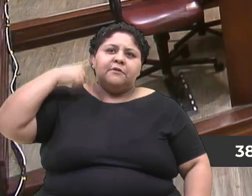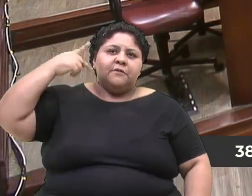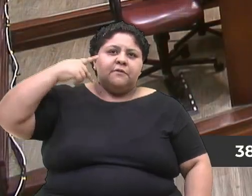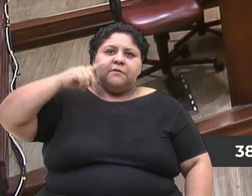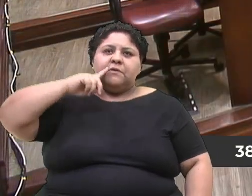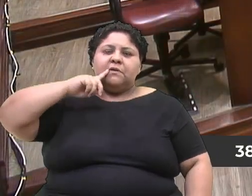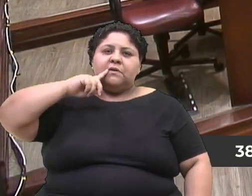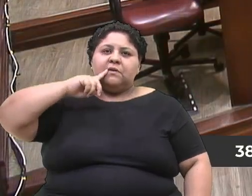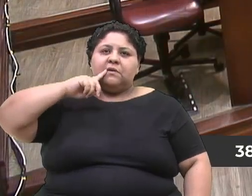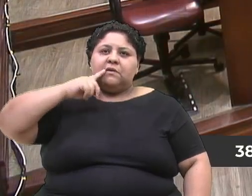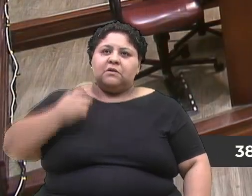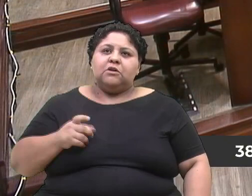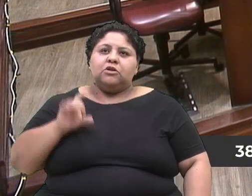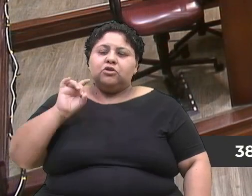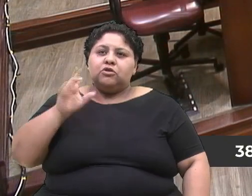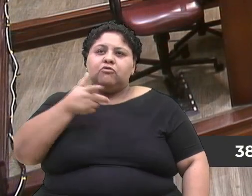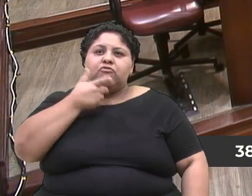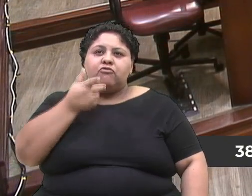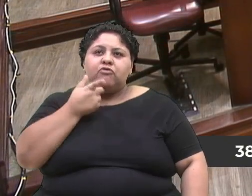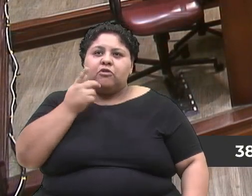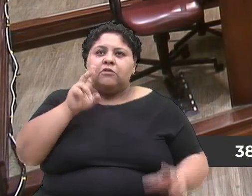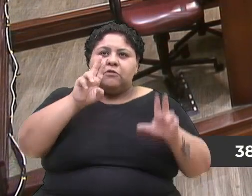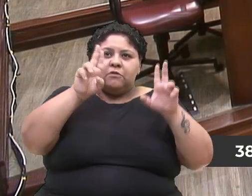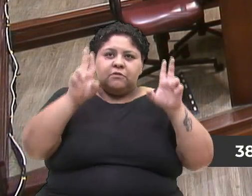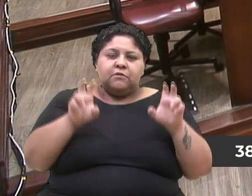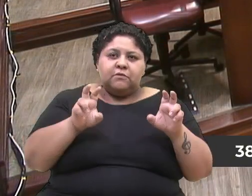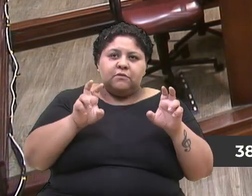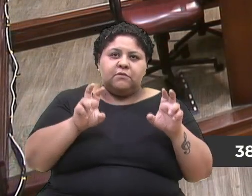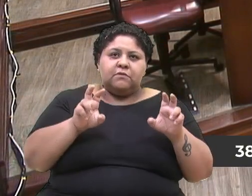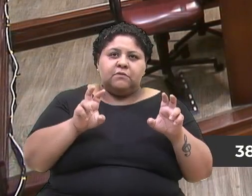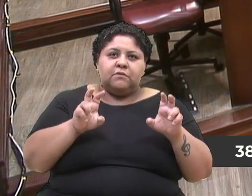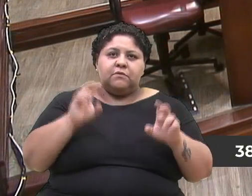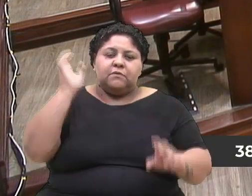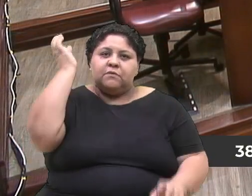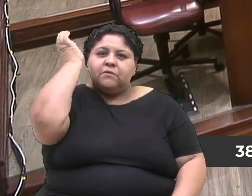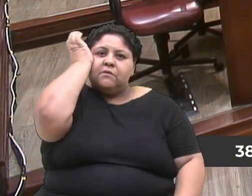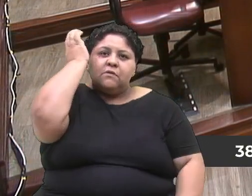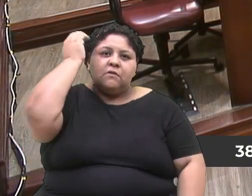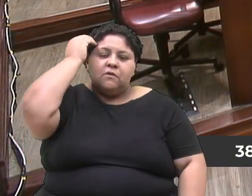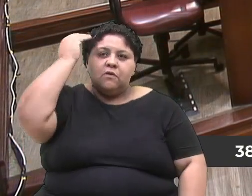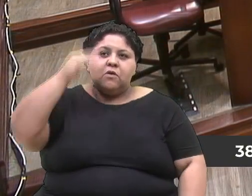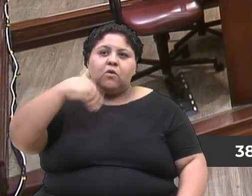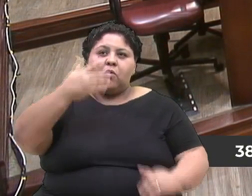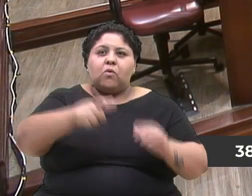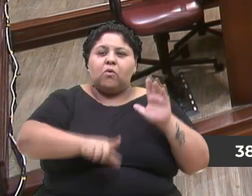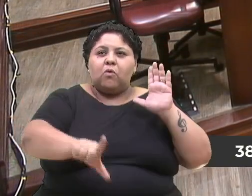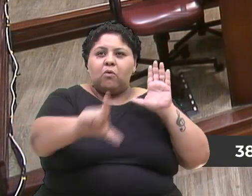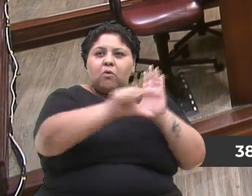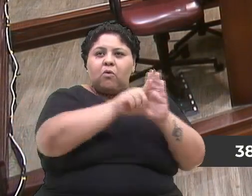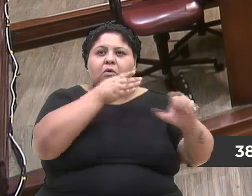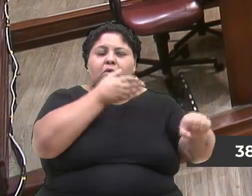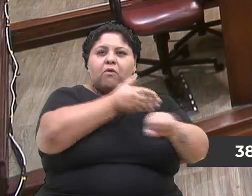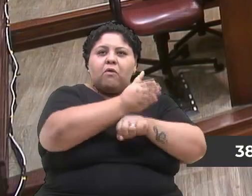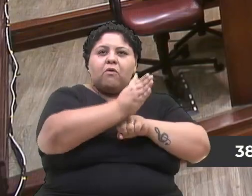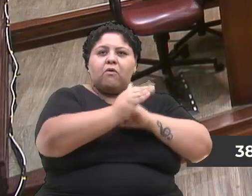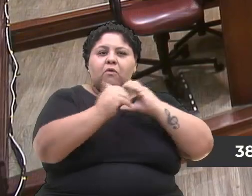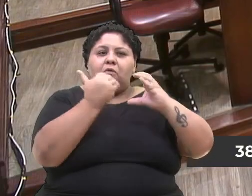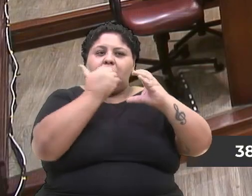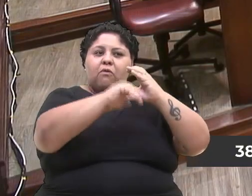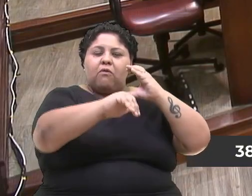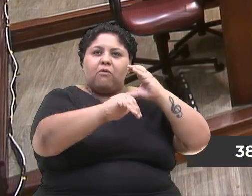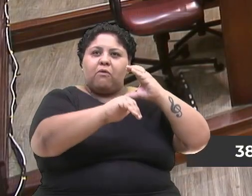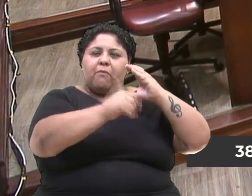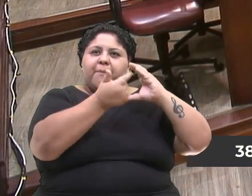só vou trazer um tema aqui do vereador que está do seu lado, vereador Felipe. Quando eu protocolei uma lei a respeito de destinar recursos